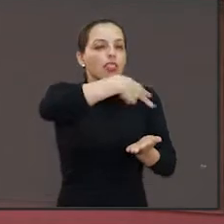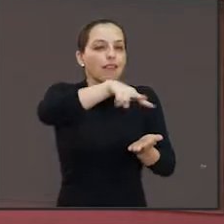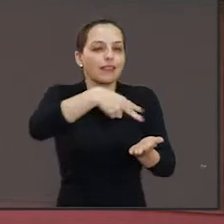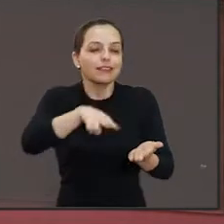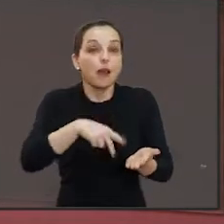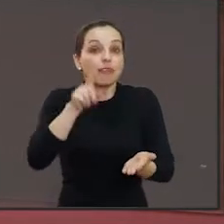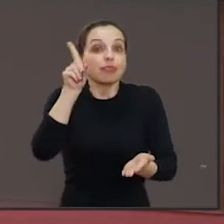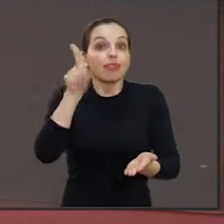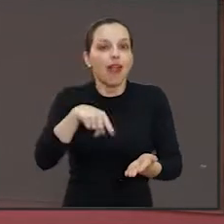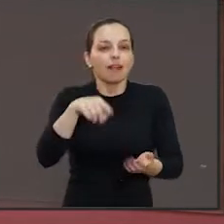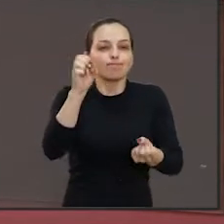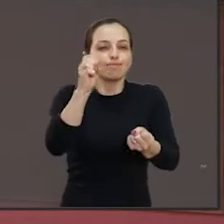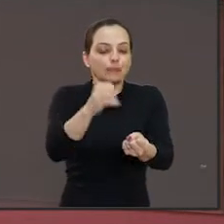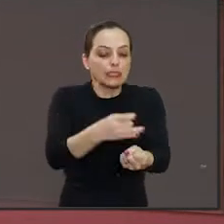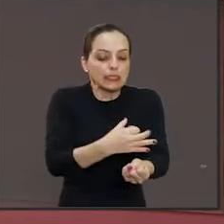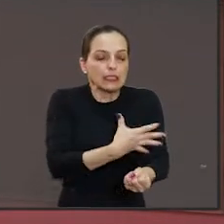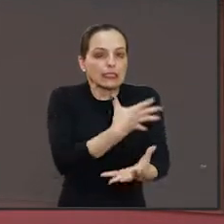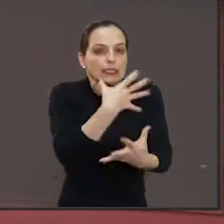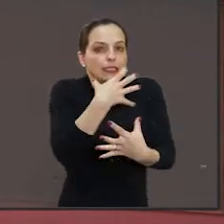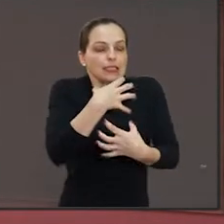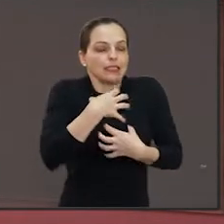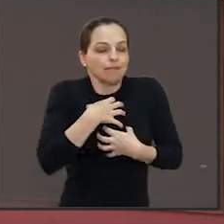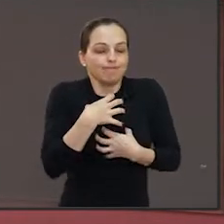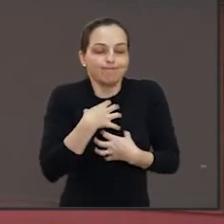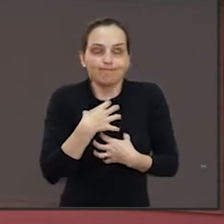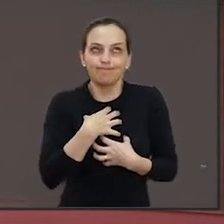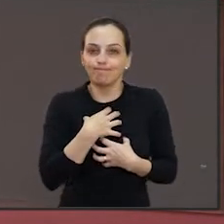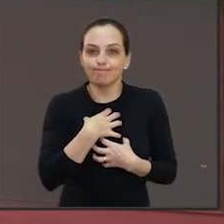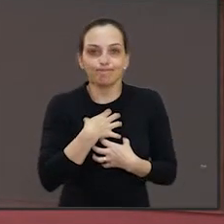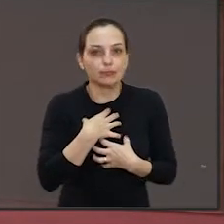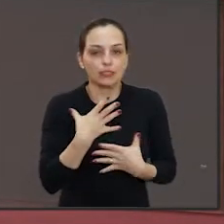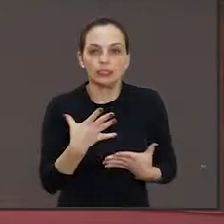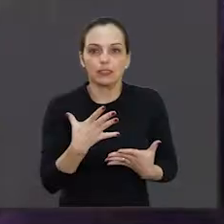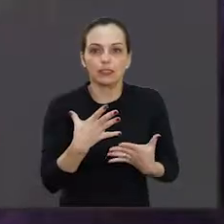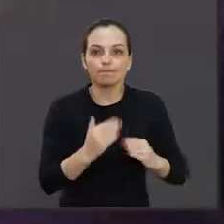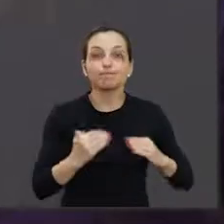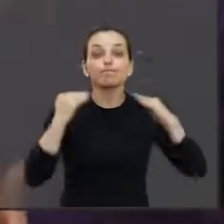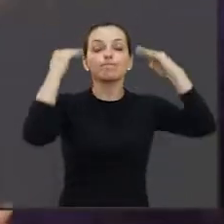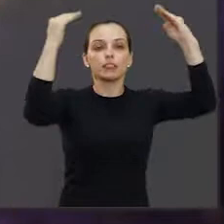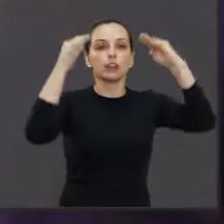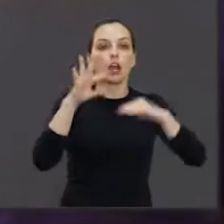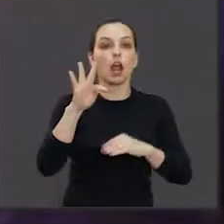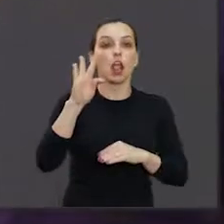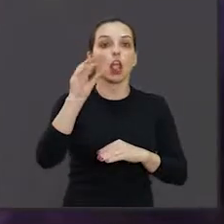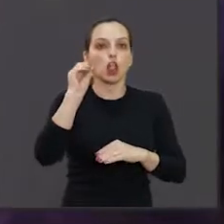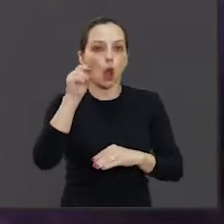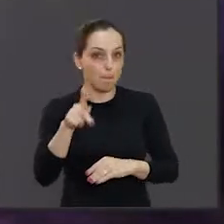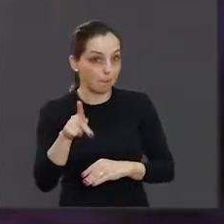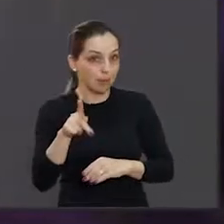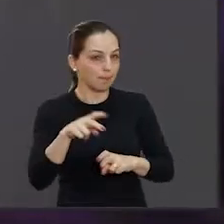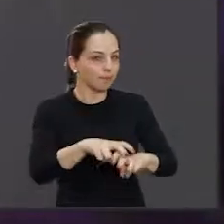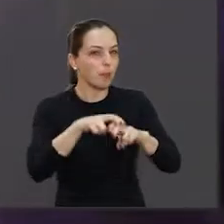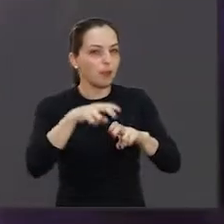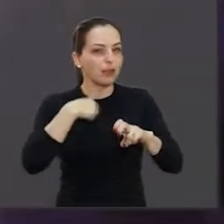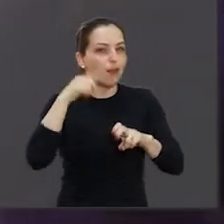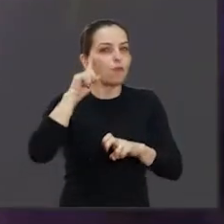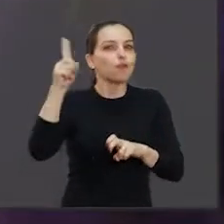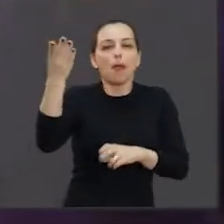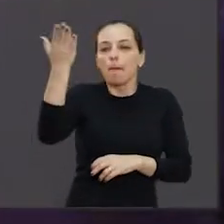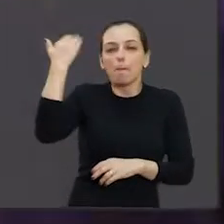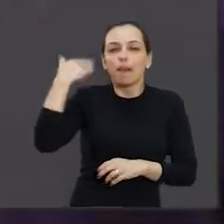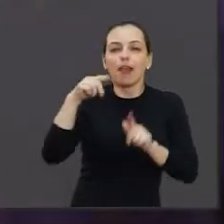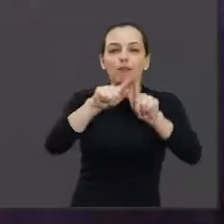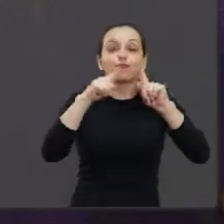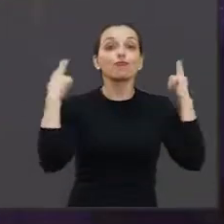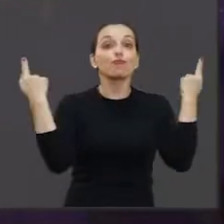Gente, dançar é uma emoção que transcende a vida. E aí eu conto a história do gigantão.